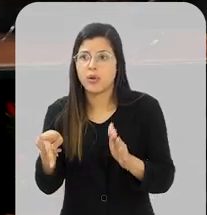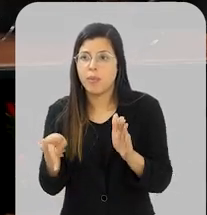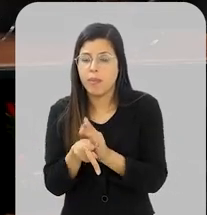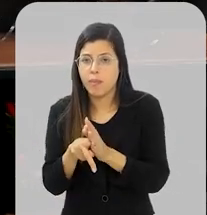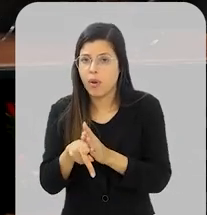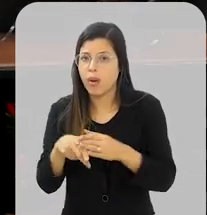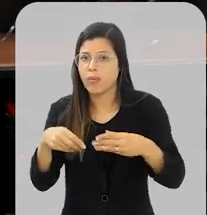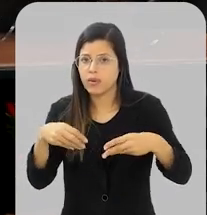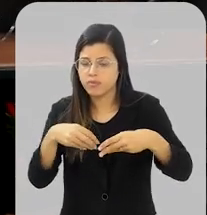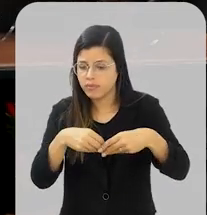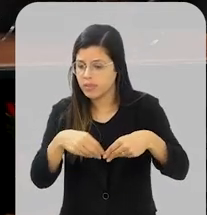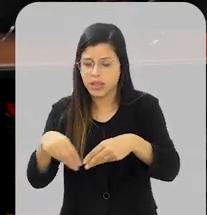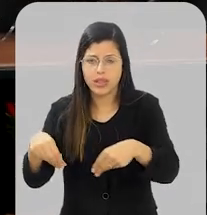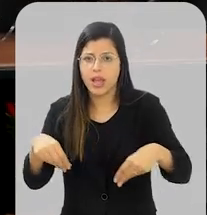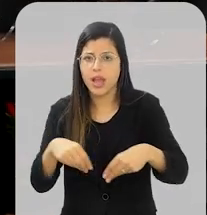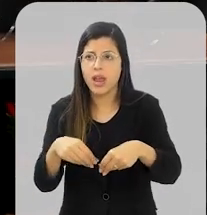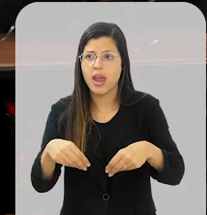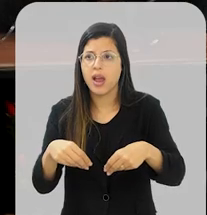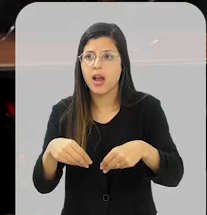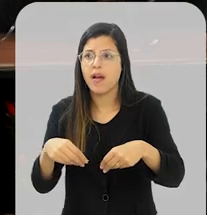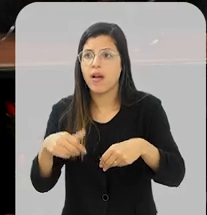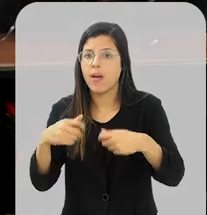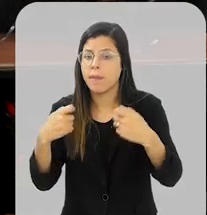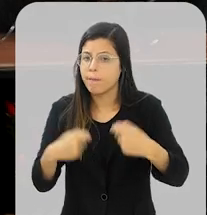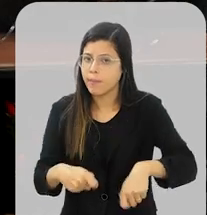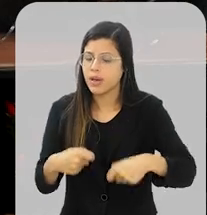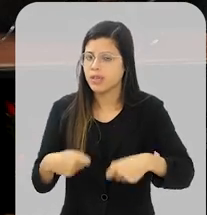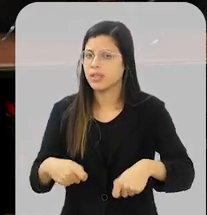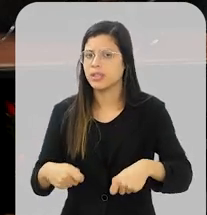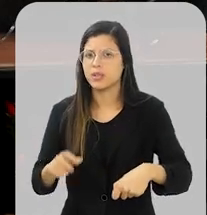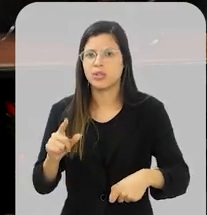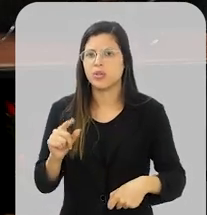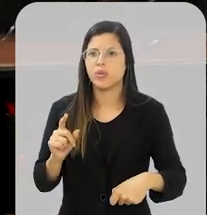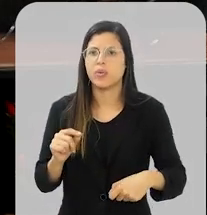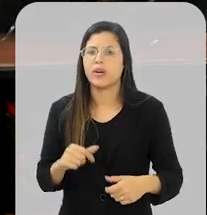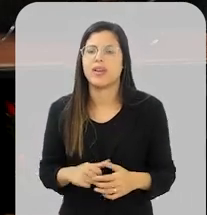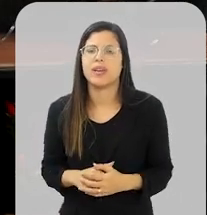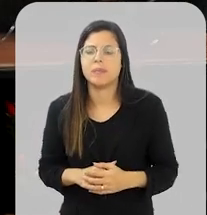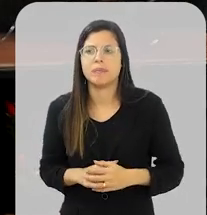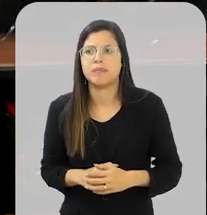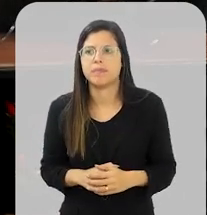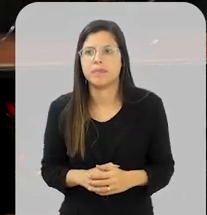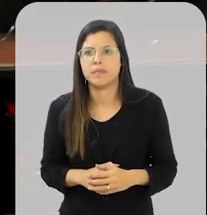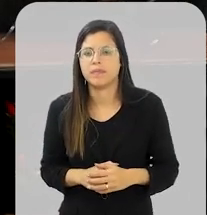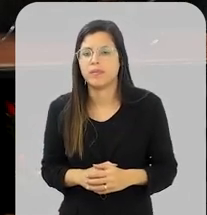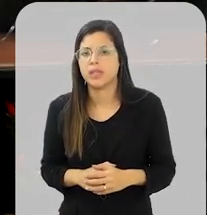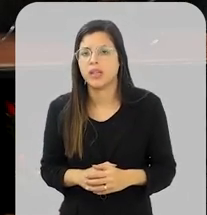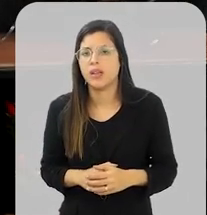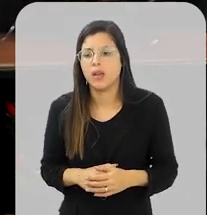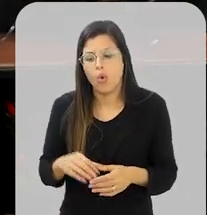da terra. Então, eles precisam